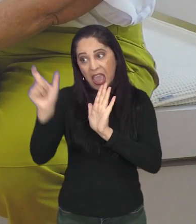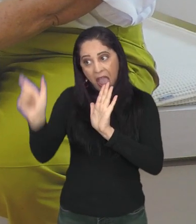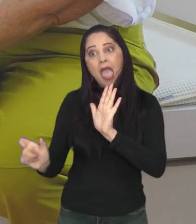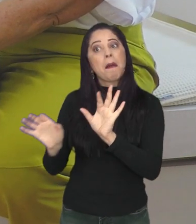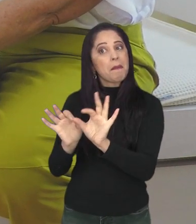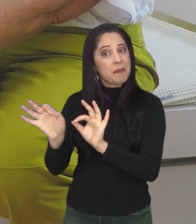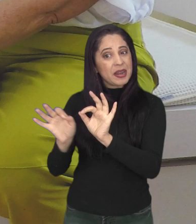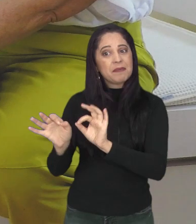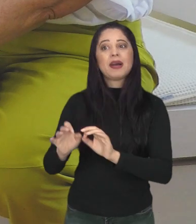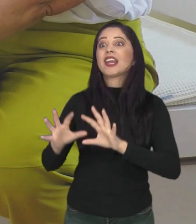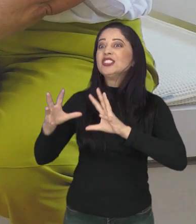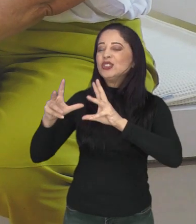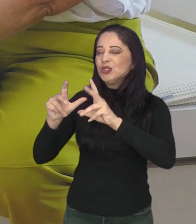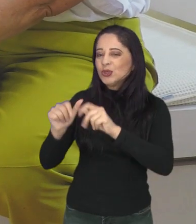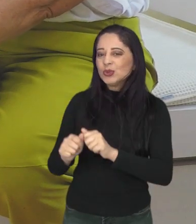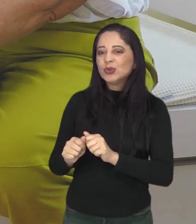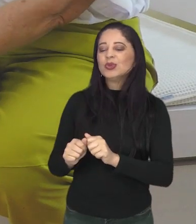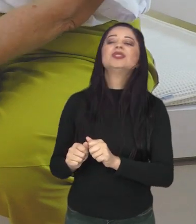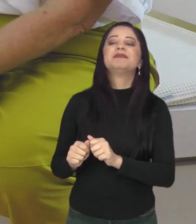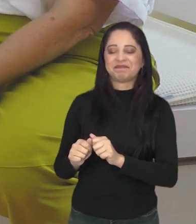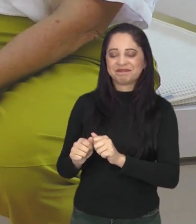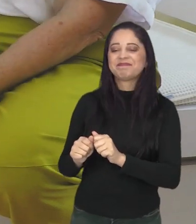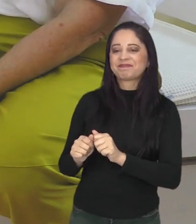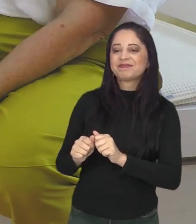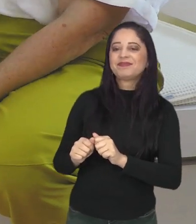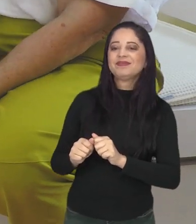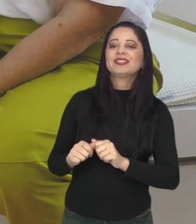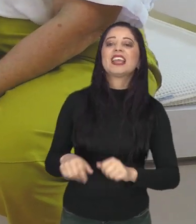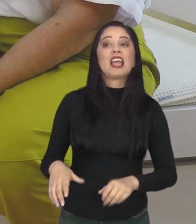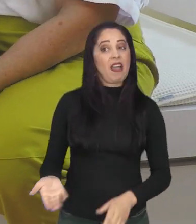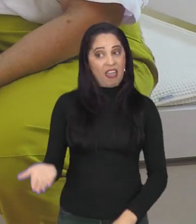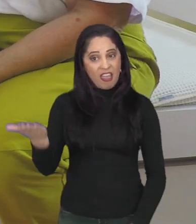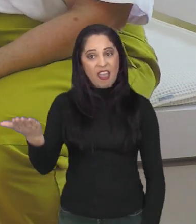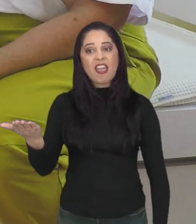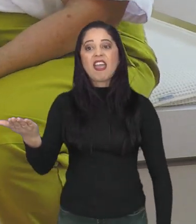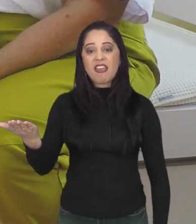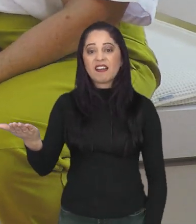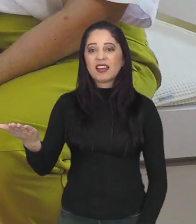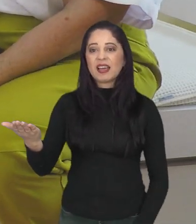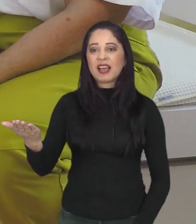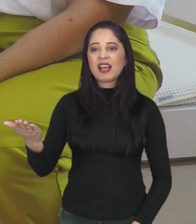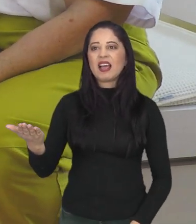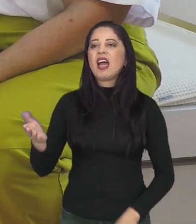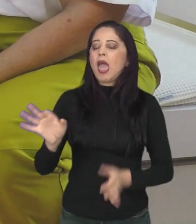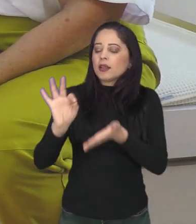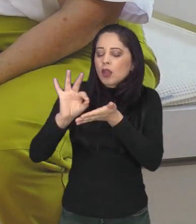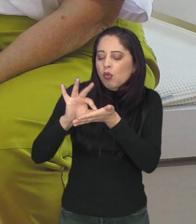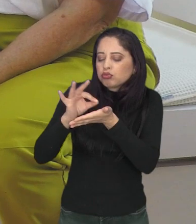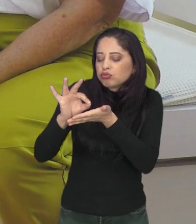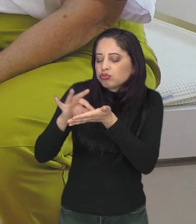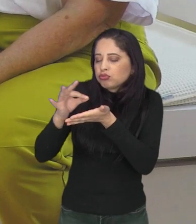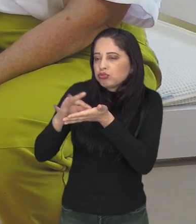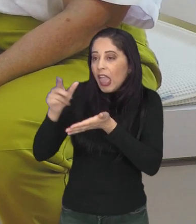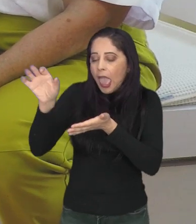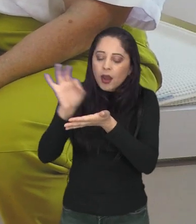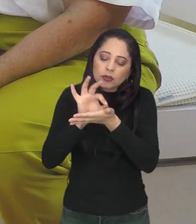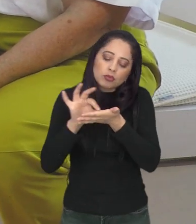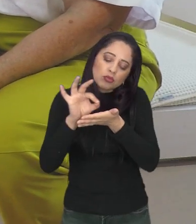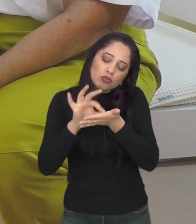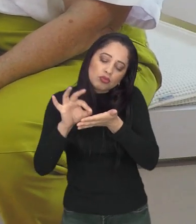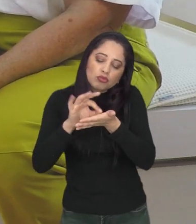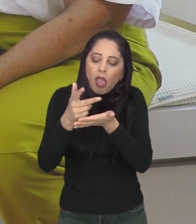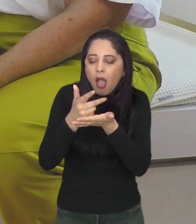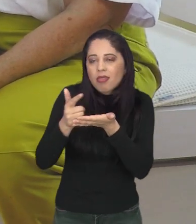a gente tá até as etiquetas as minha etiquetas das Embalagens muito lindas por